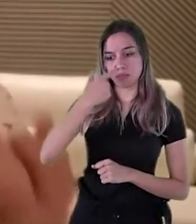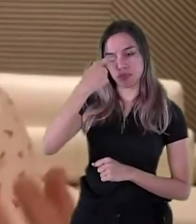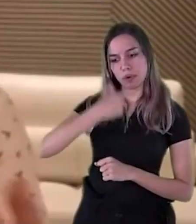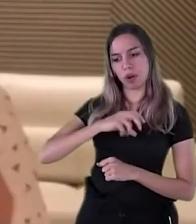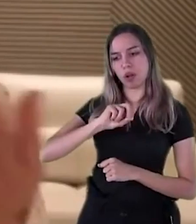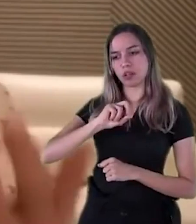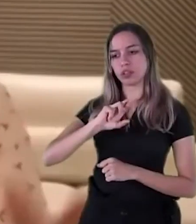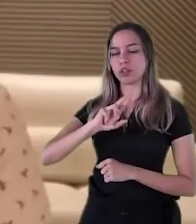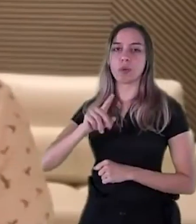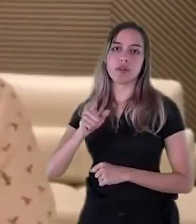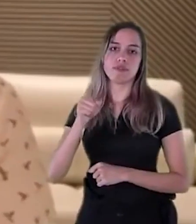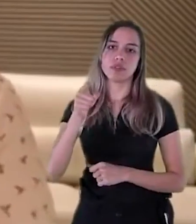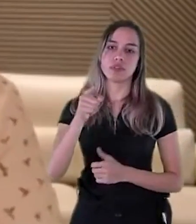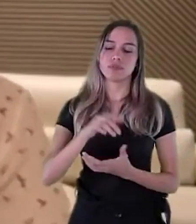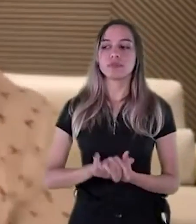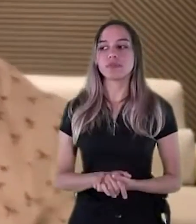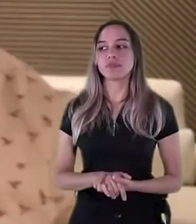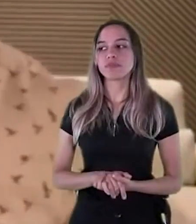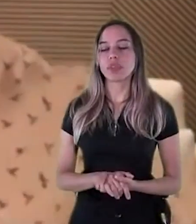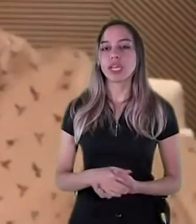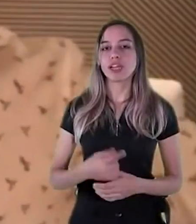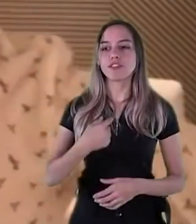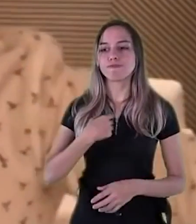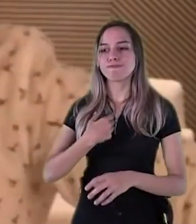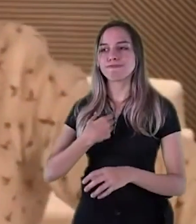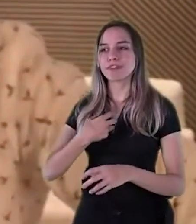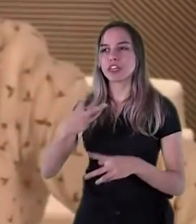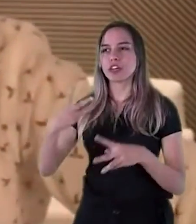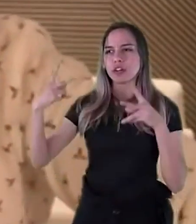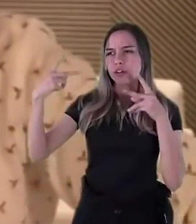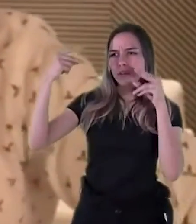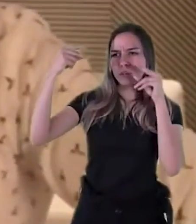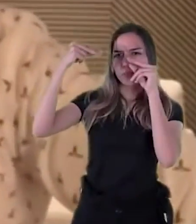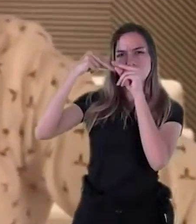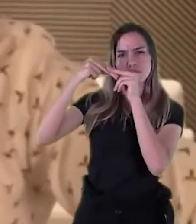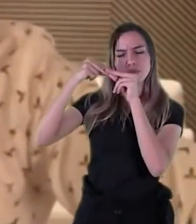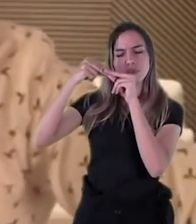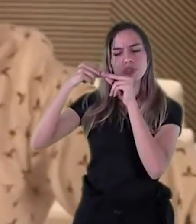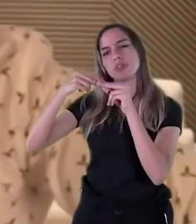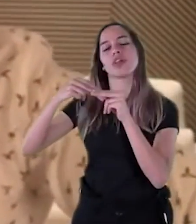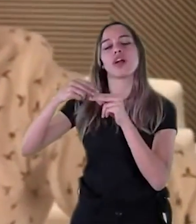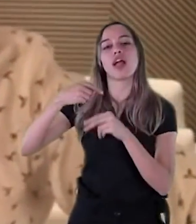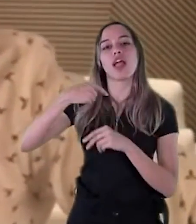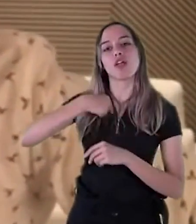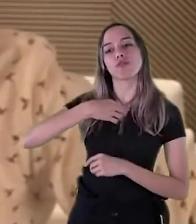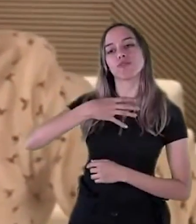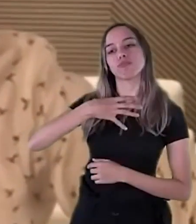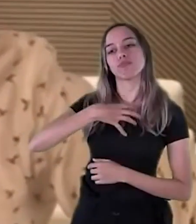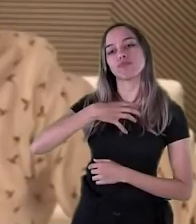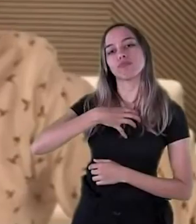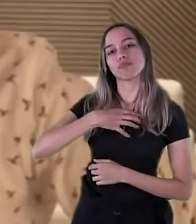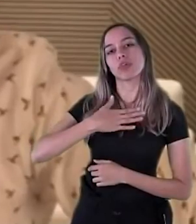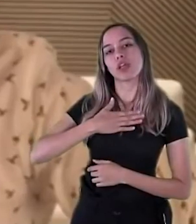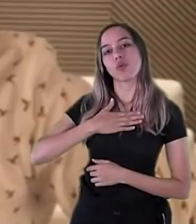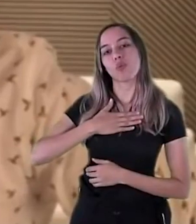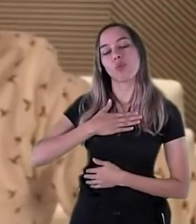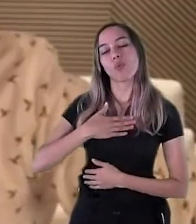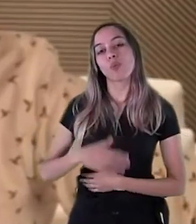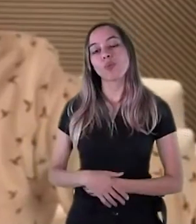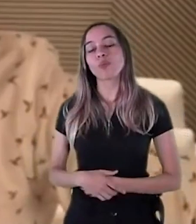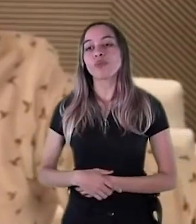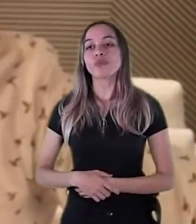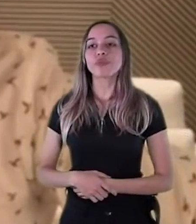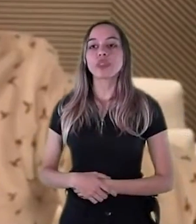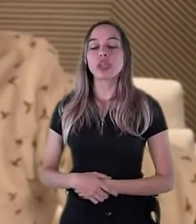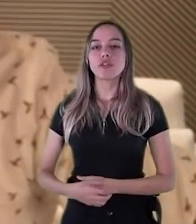se estabelecem as conexões que me dão a consciência de que eu sou eu? E aí, um desdobramento muito